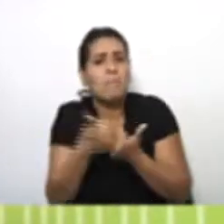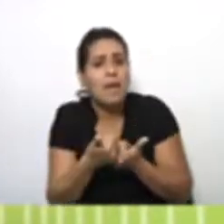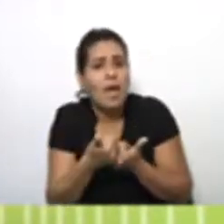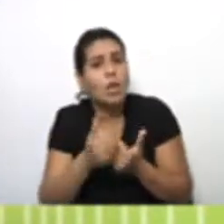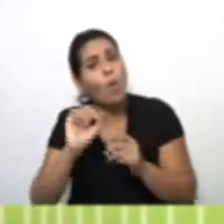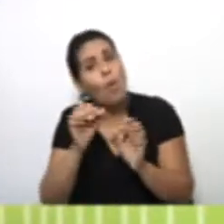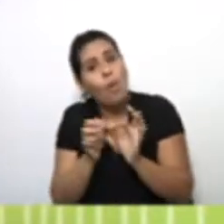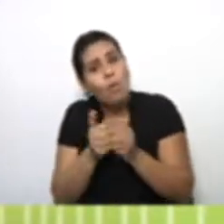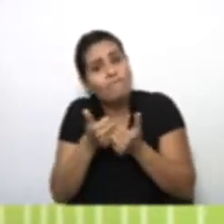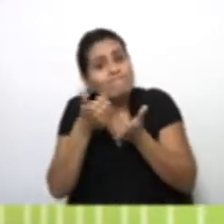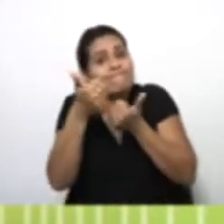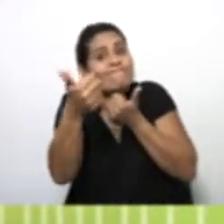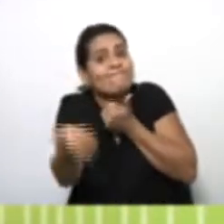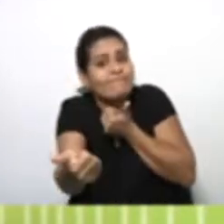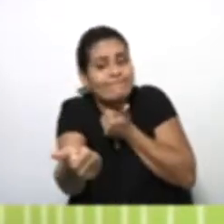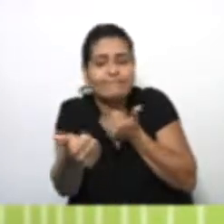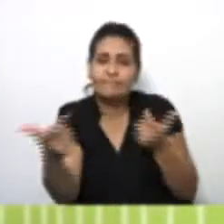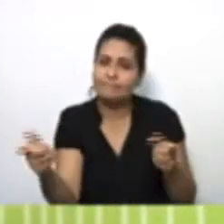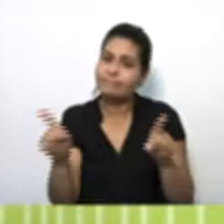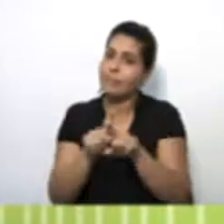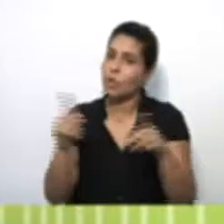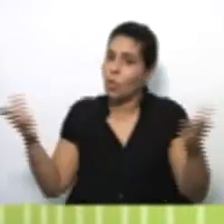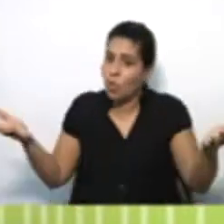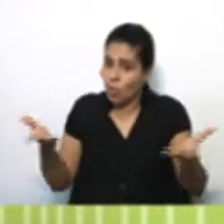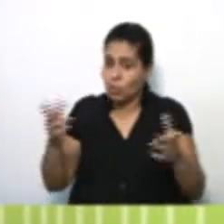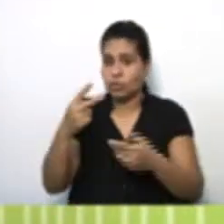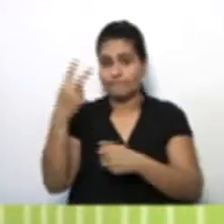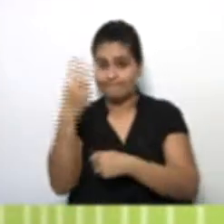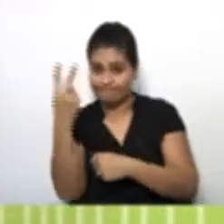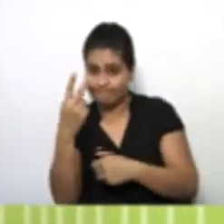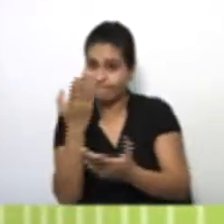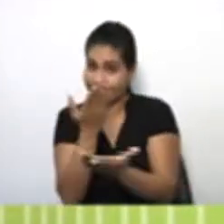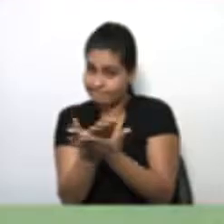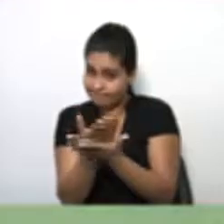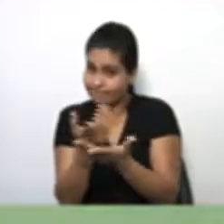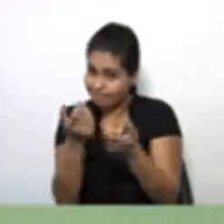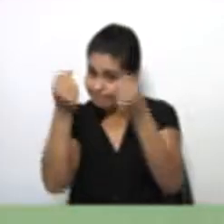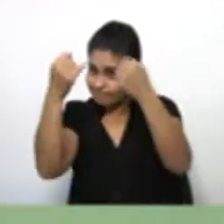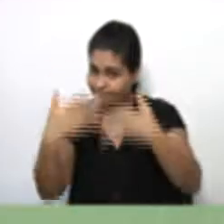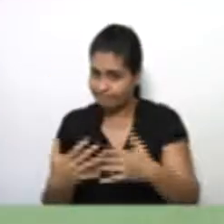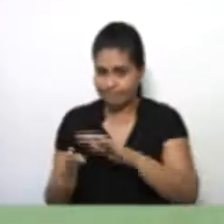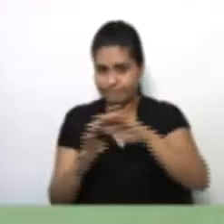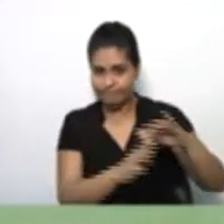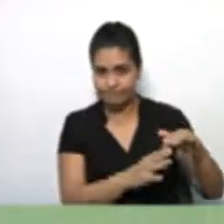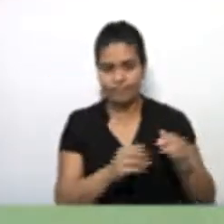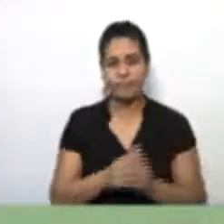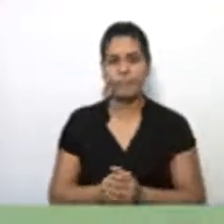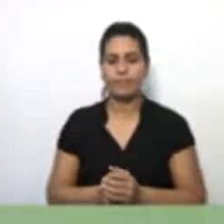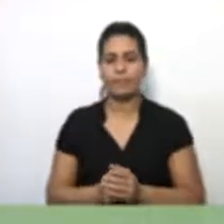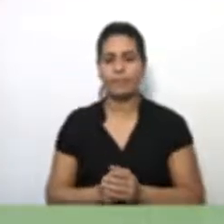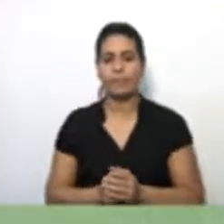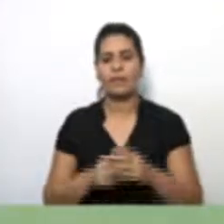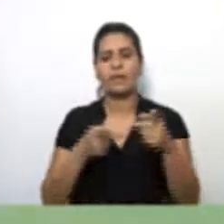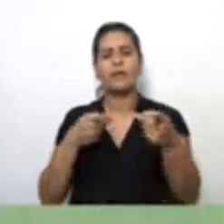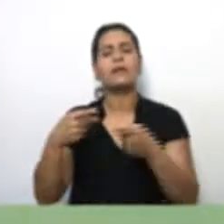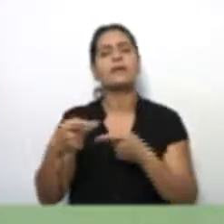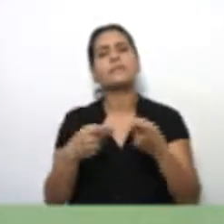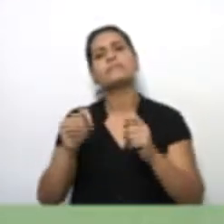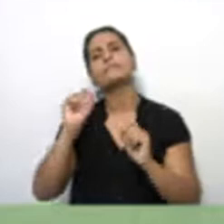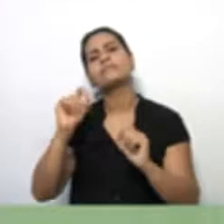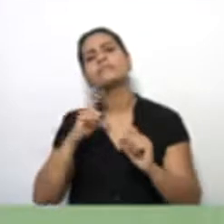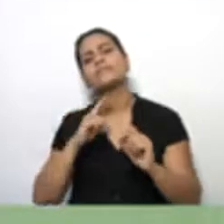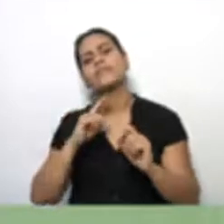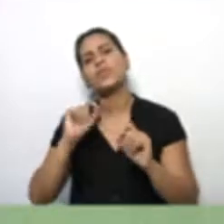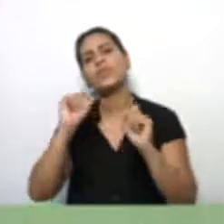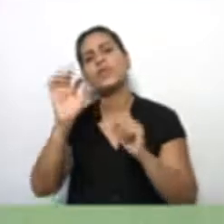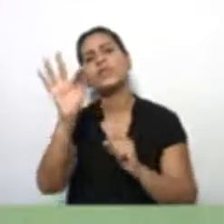como também pode ser um pouco distante, como nós vamos trabalhar na aula 2, tá ok? Vamos para mais um aqui, ó. Planejamento também faz parte do quê?